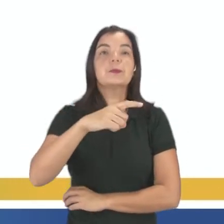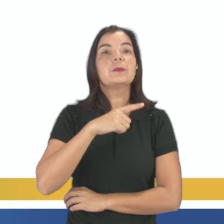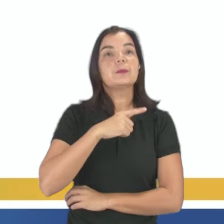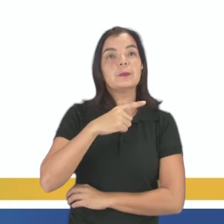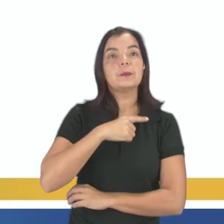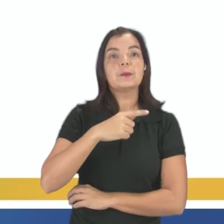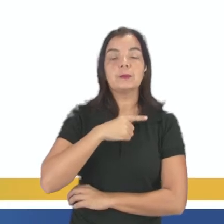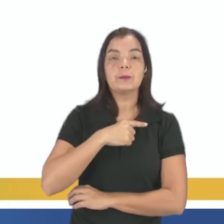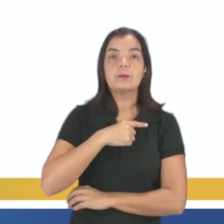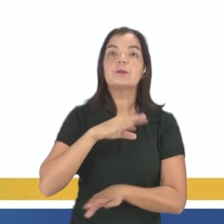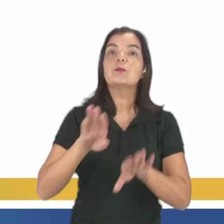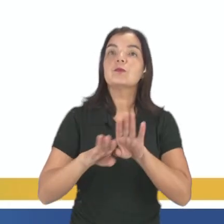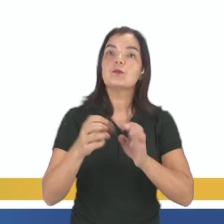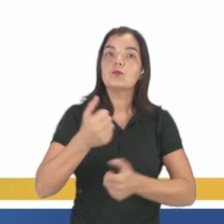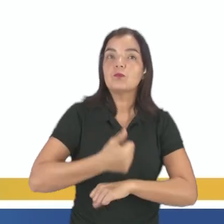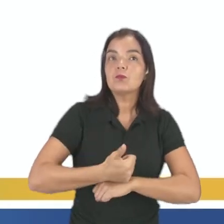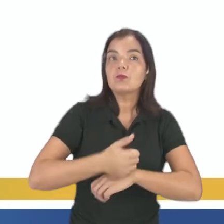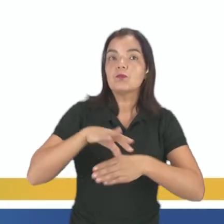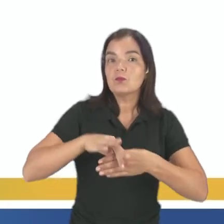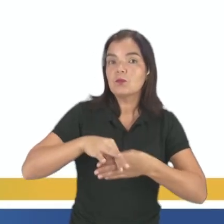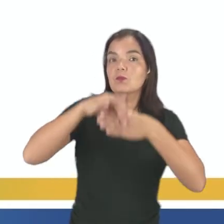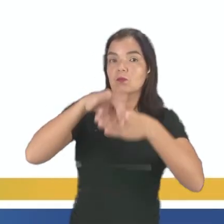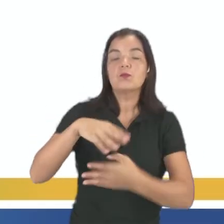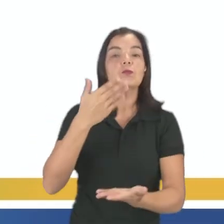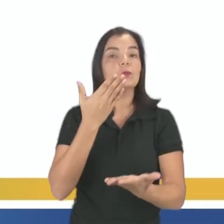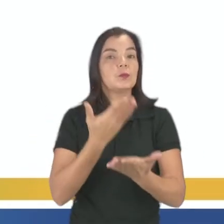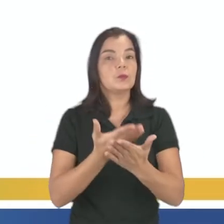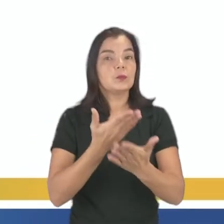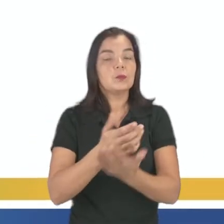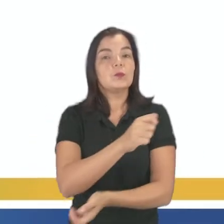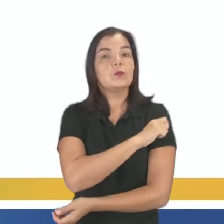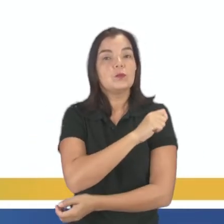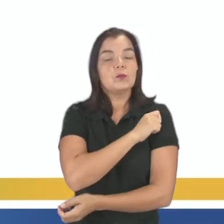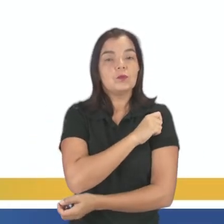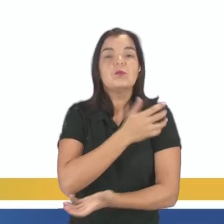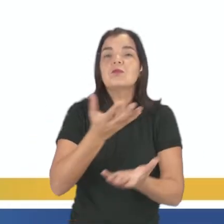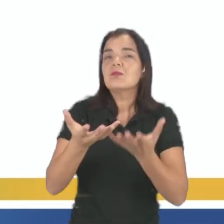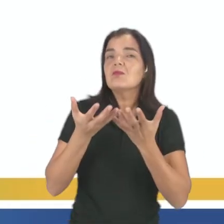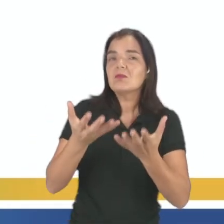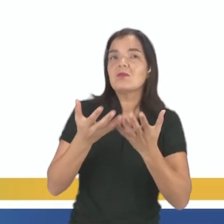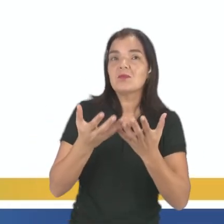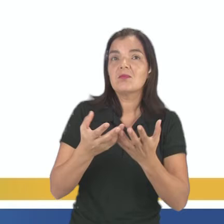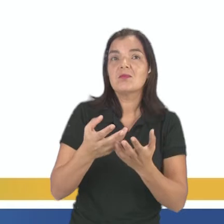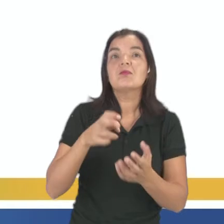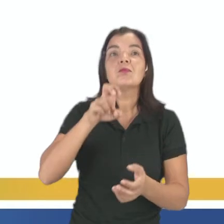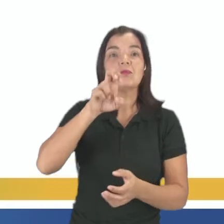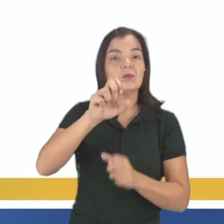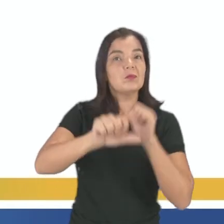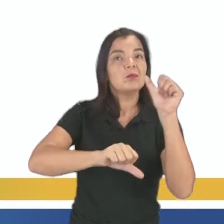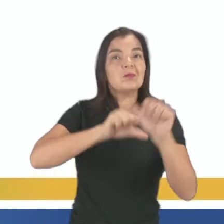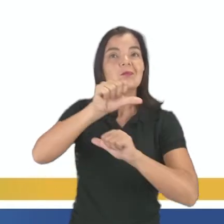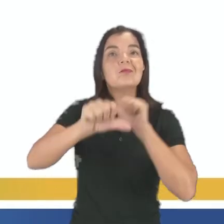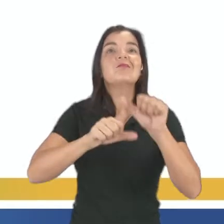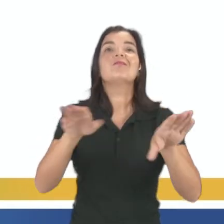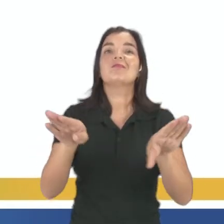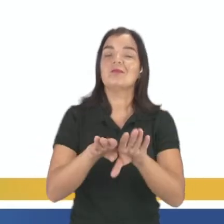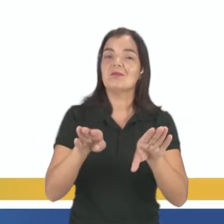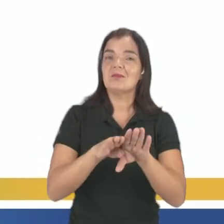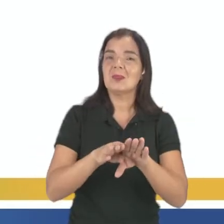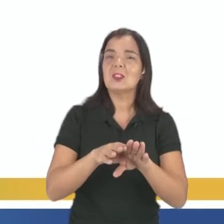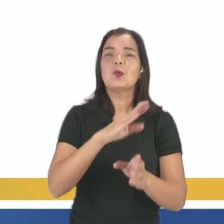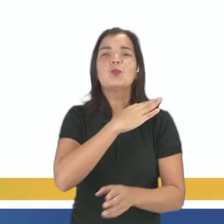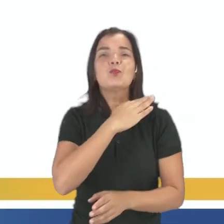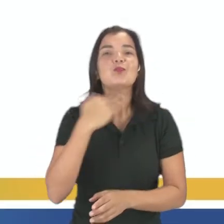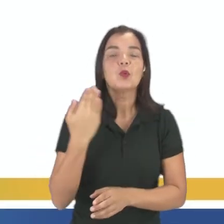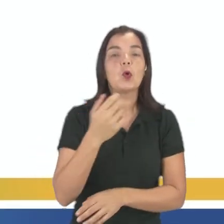tem uma manifestação que é liderada aí por estudantes, né, que clamam por uma quinta modernização, e eles são massacrados,